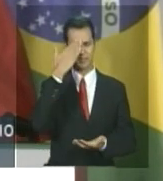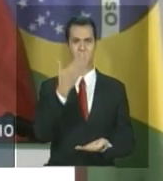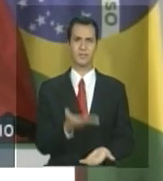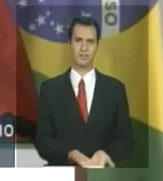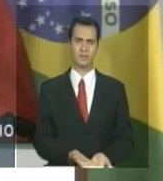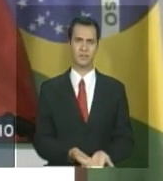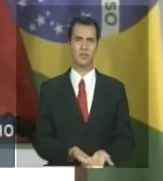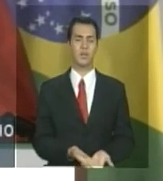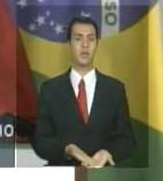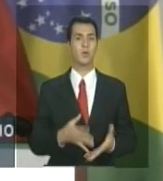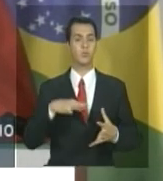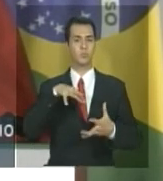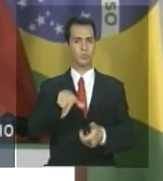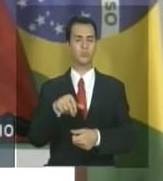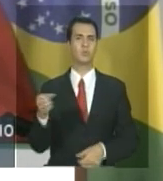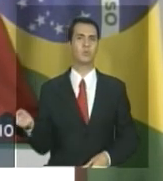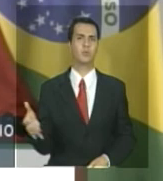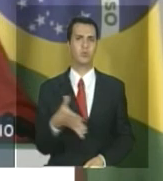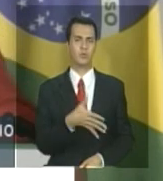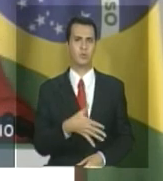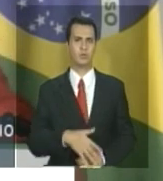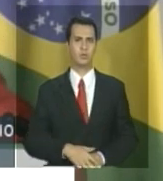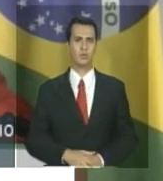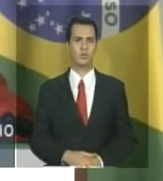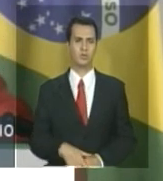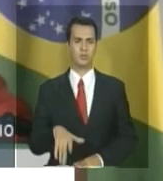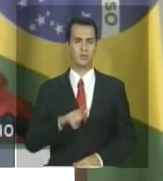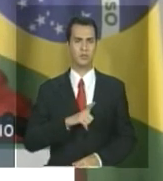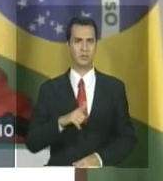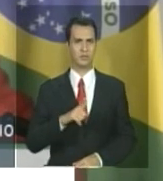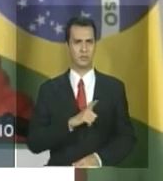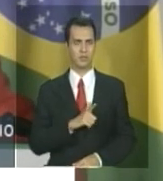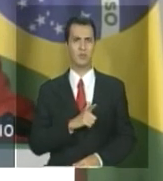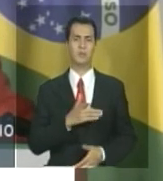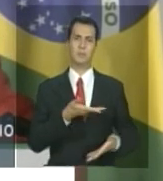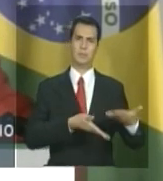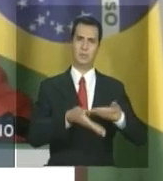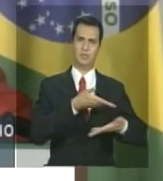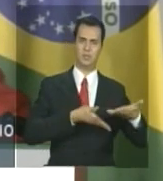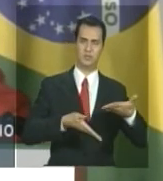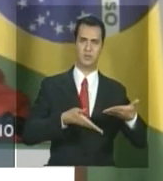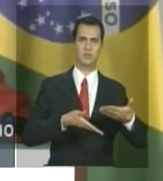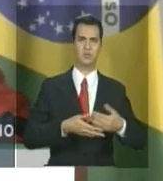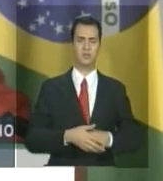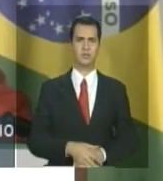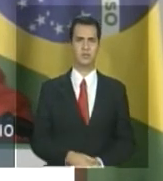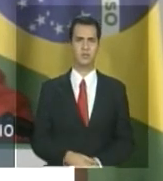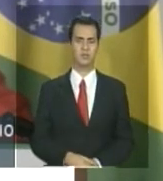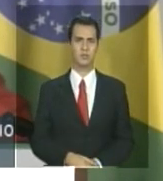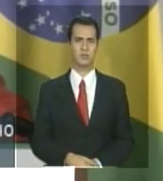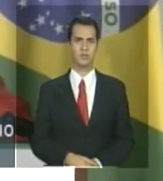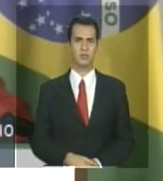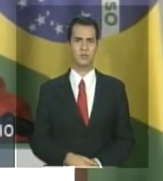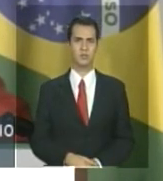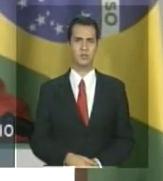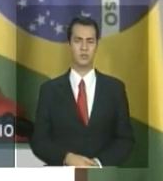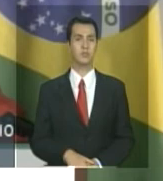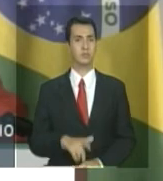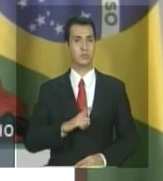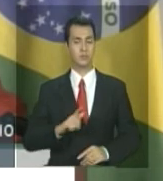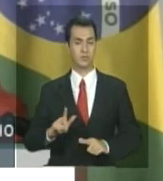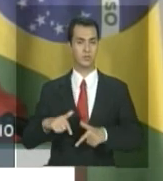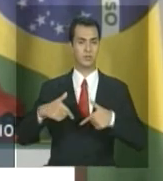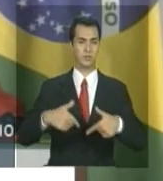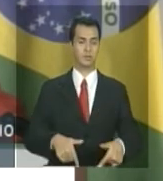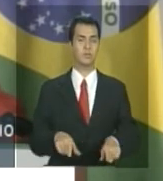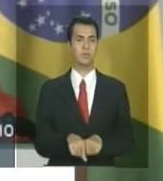mundo, que tem nessa parceria um dos seus instrumentos, com seus desafios e com